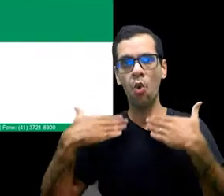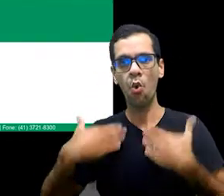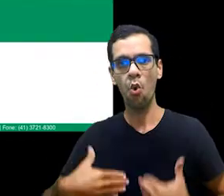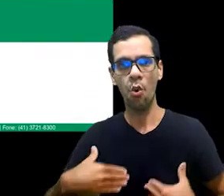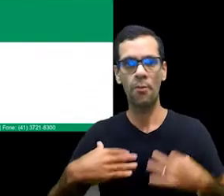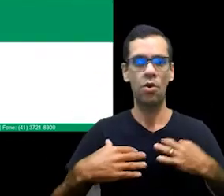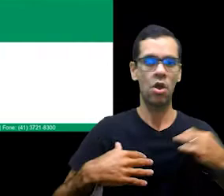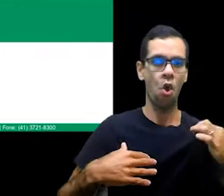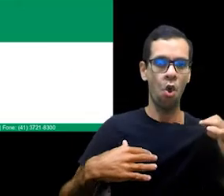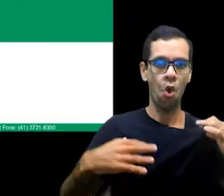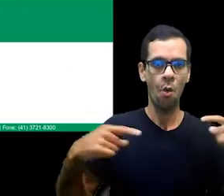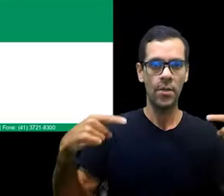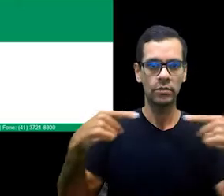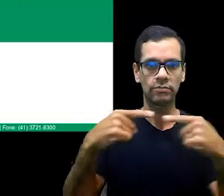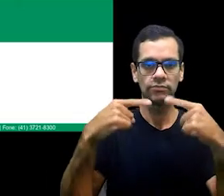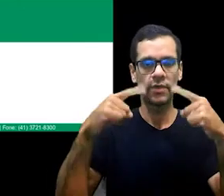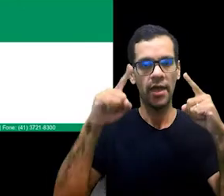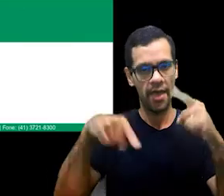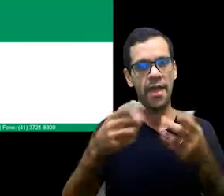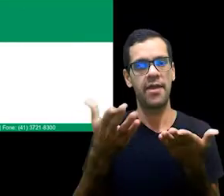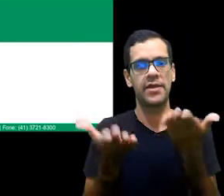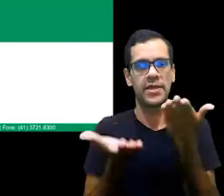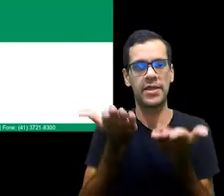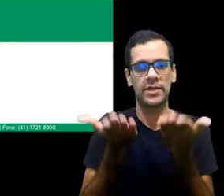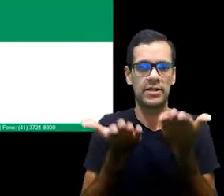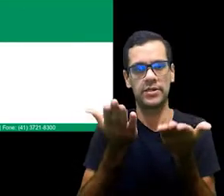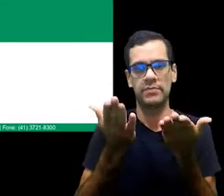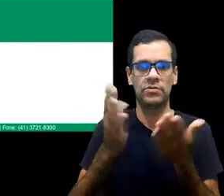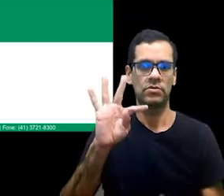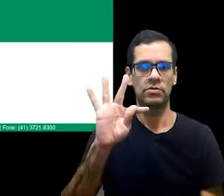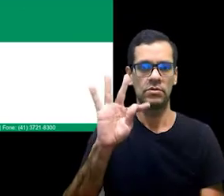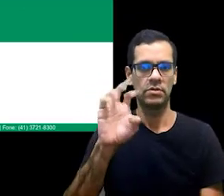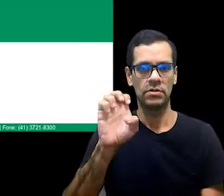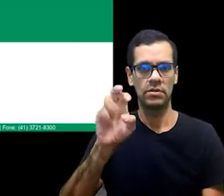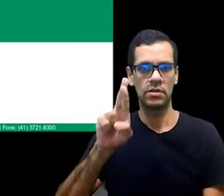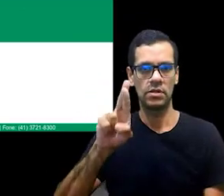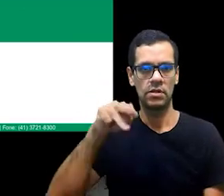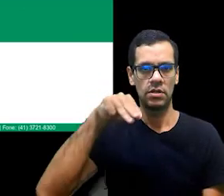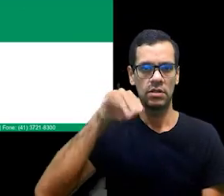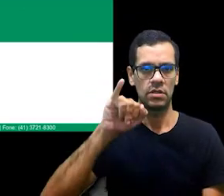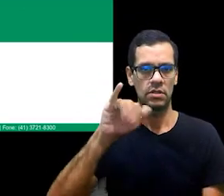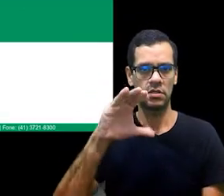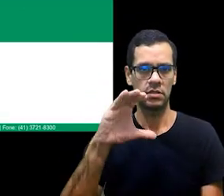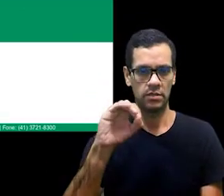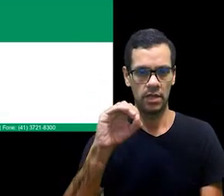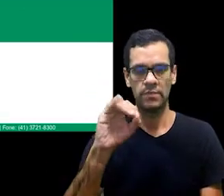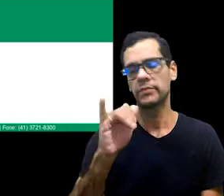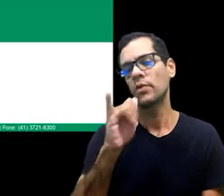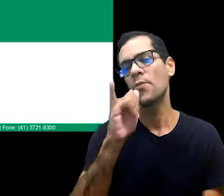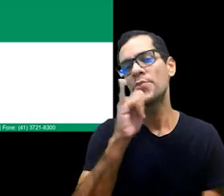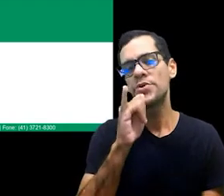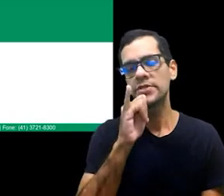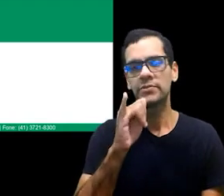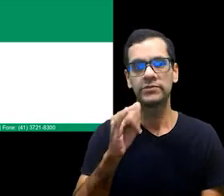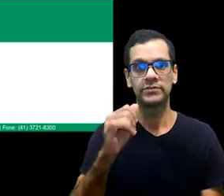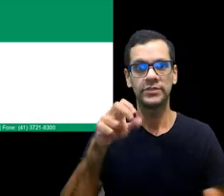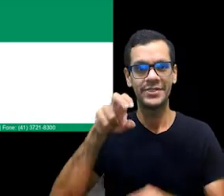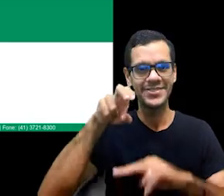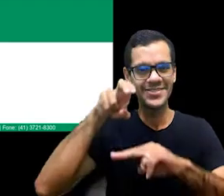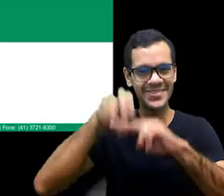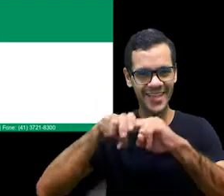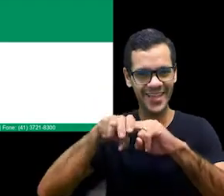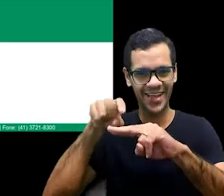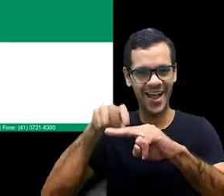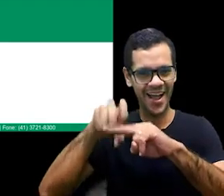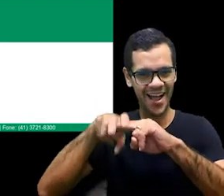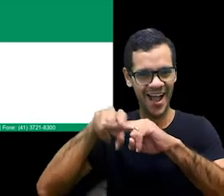mesma temperatura, nós chamamos de equilíbrio térmico. Ocorre o mesmo quando você se senta numa cadeira, a cadeira